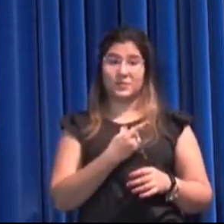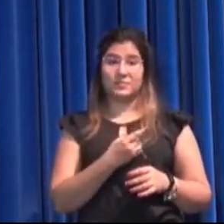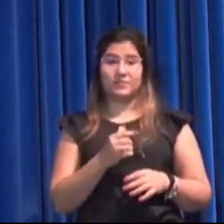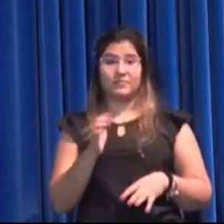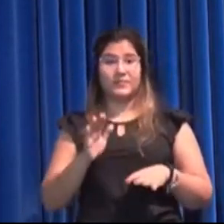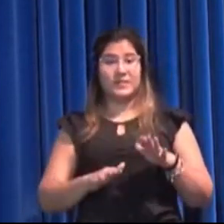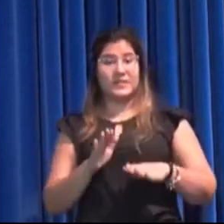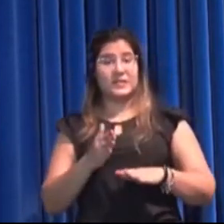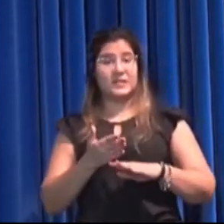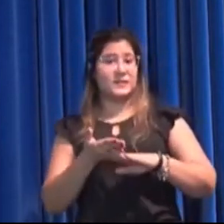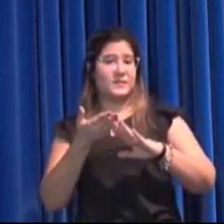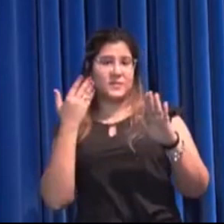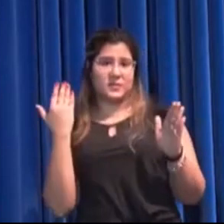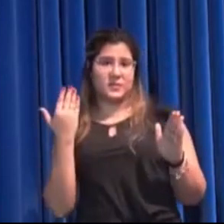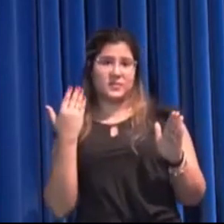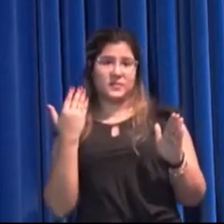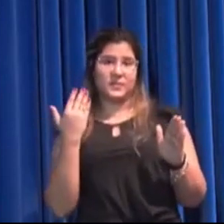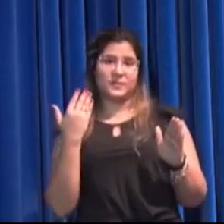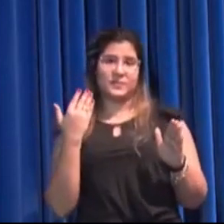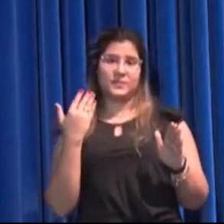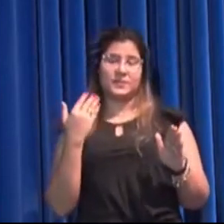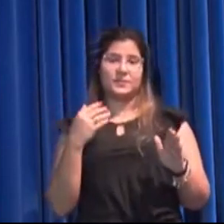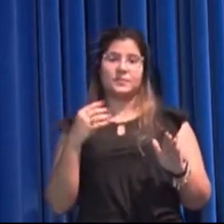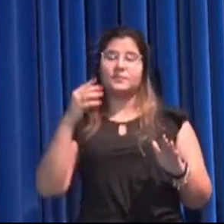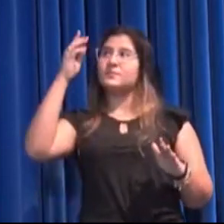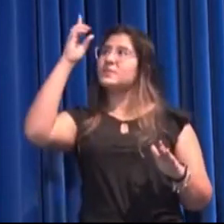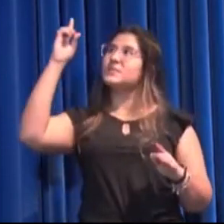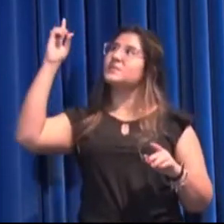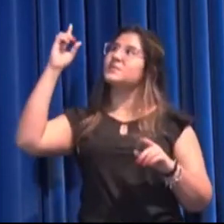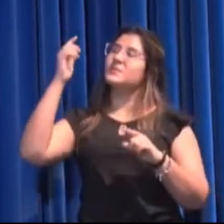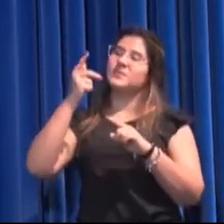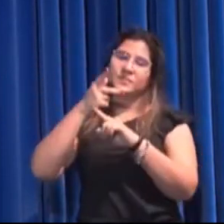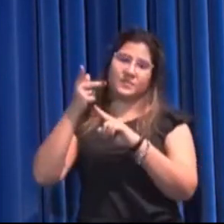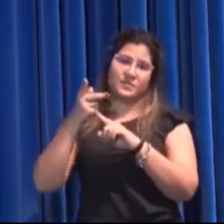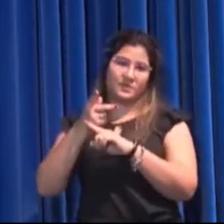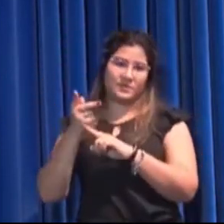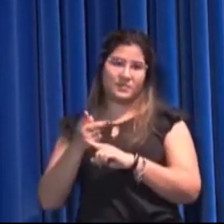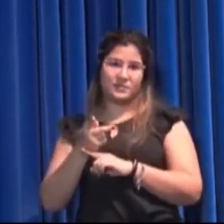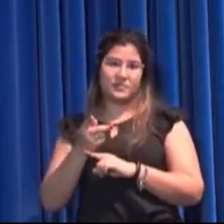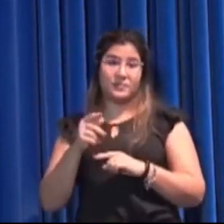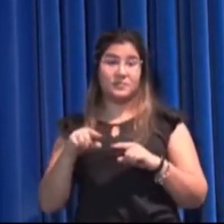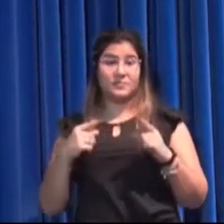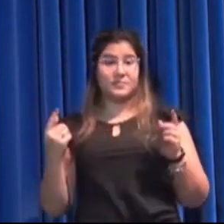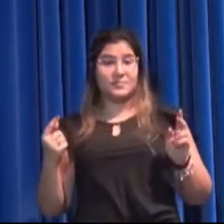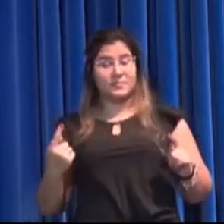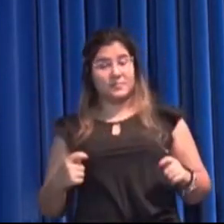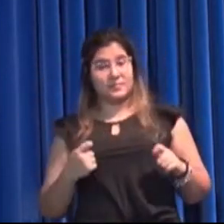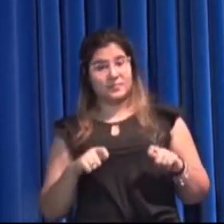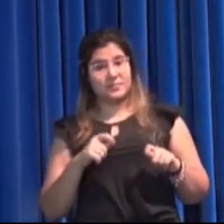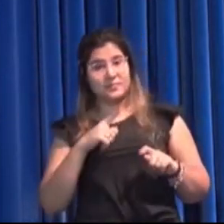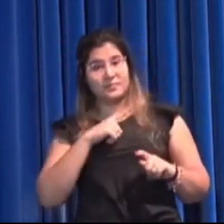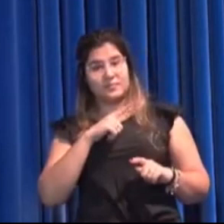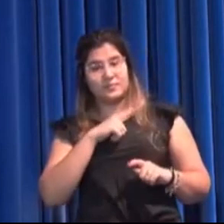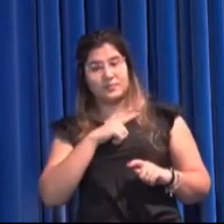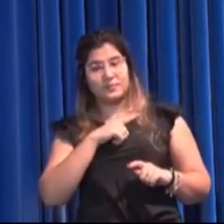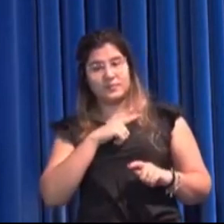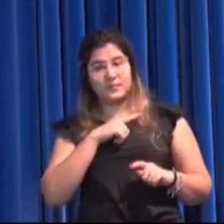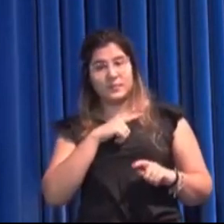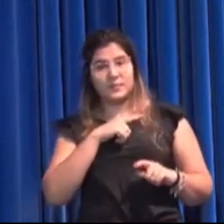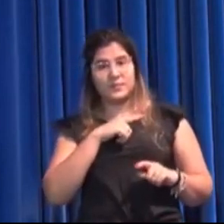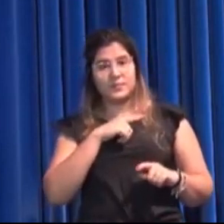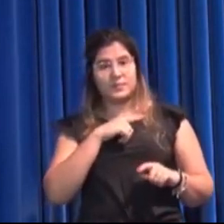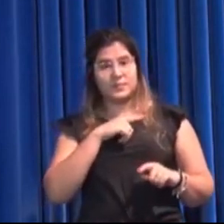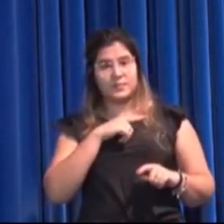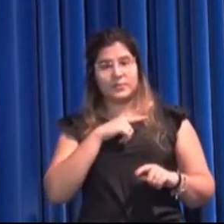nos afastamos e Ele está nos buscando, mas é preciso que exista um